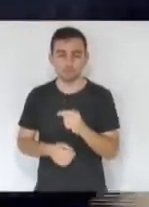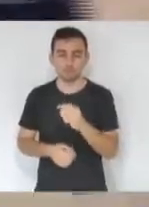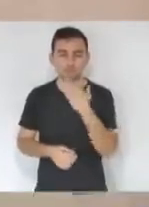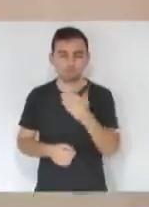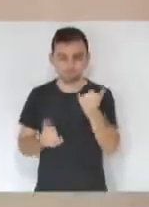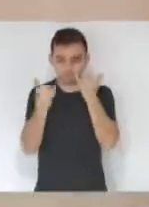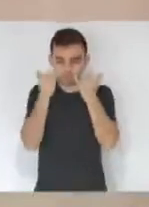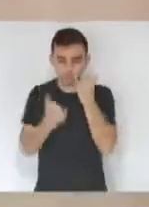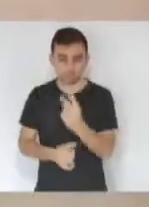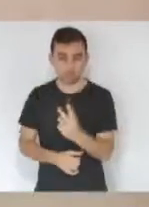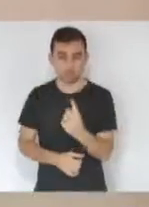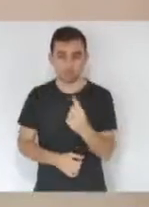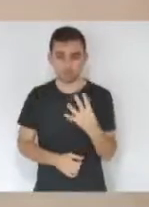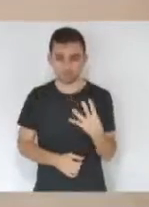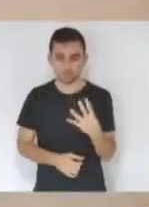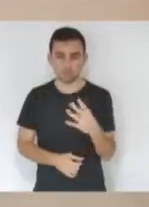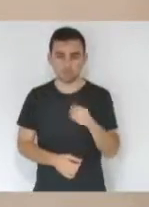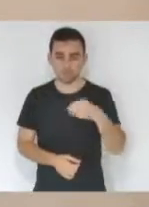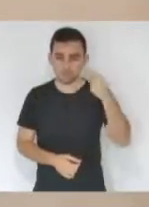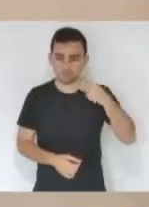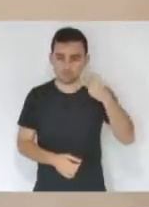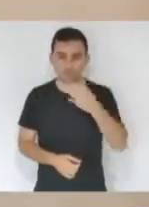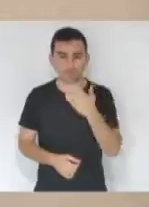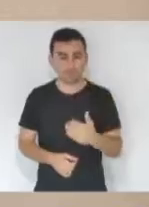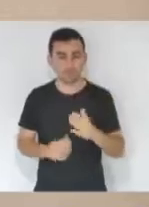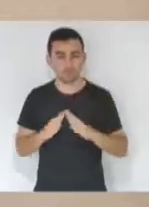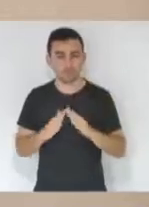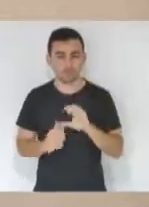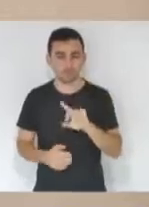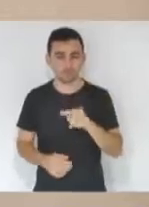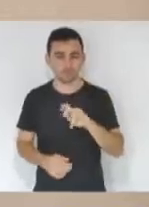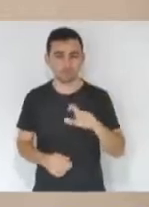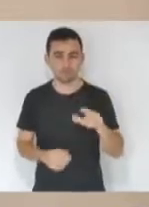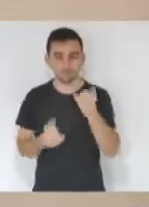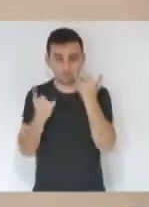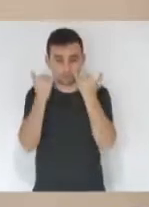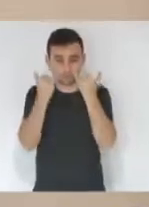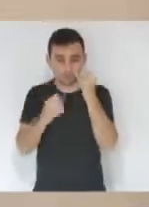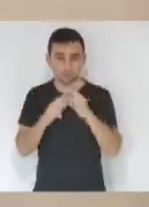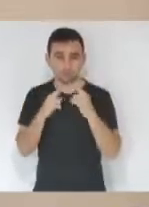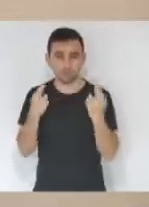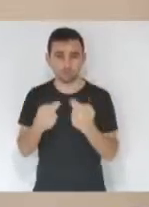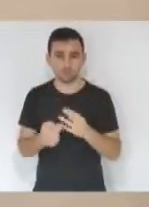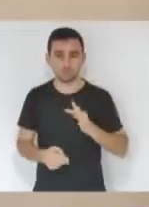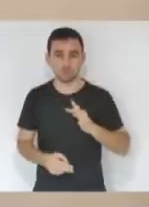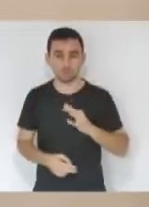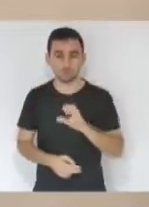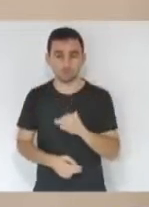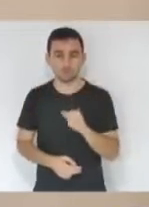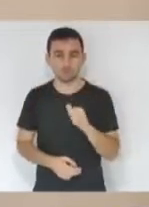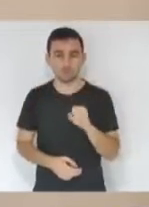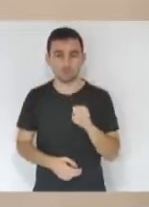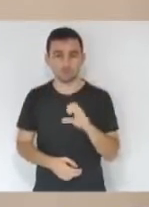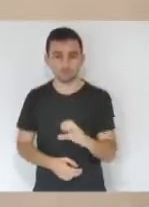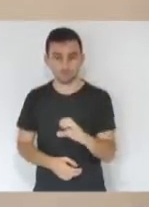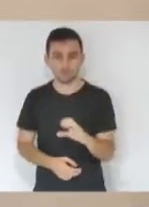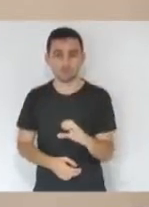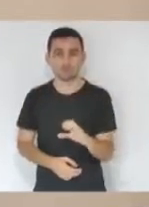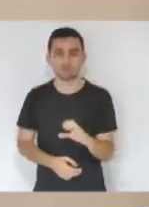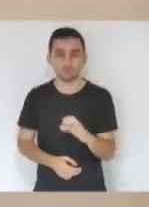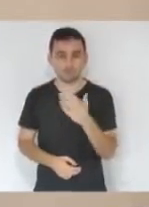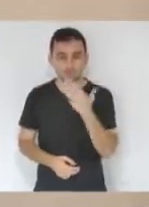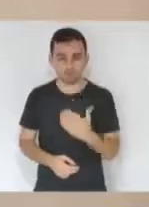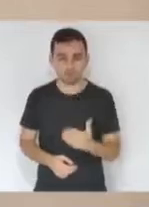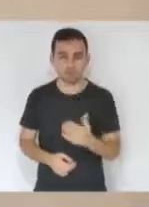machado solicita ao secretário de estado da casa civil informações acerca da reunião com técnicos do ciasc sugerida pelo diretor de inteligência